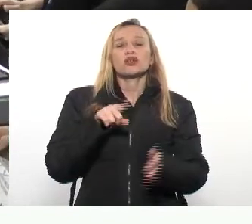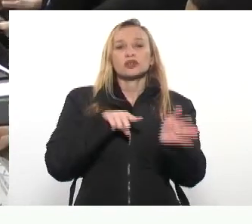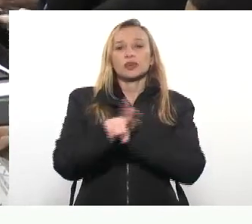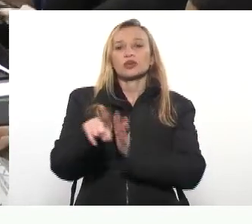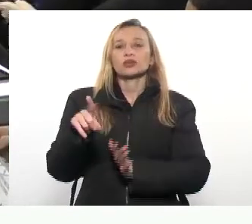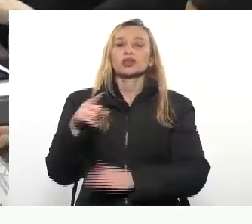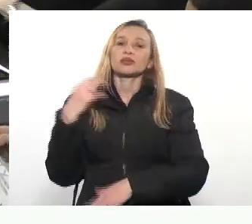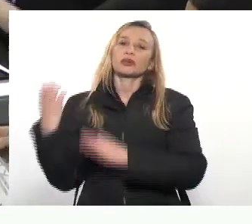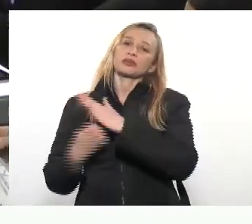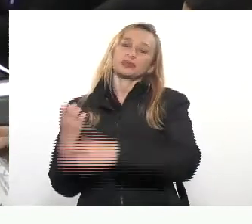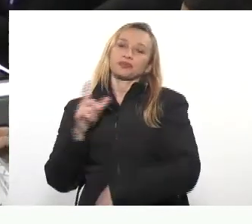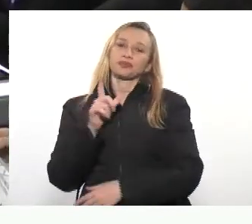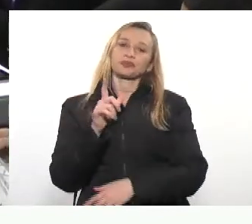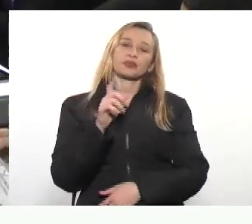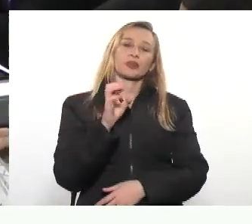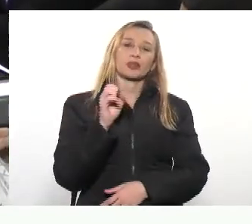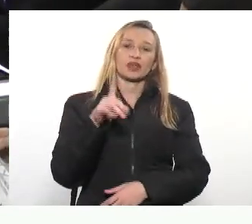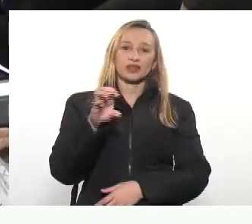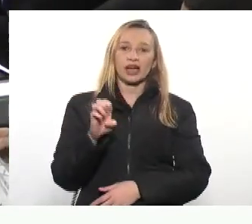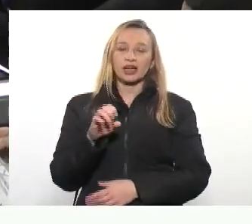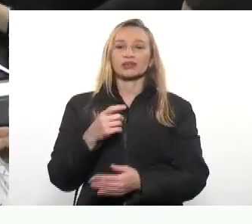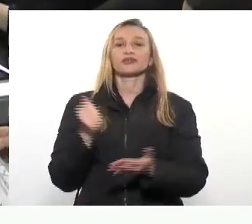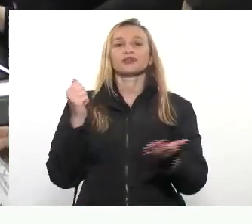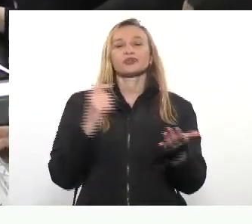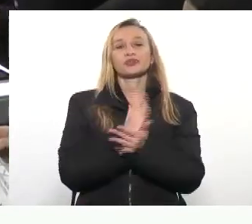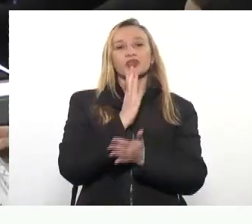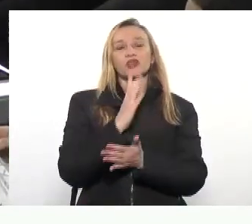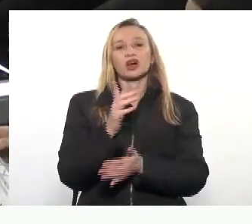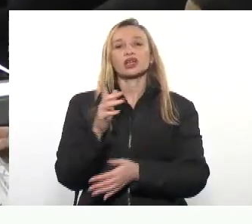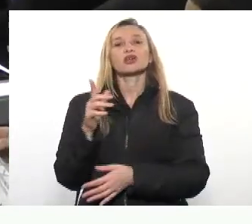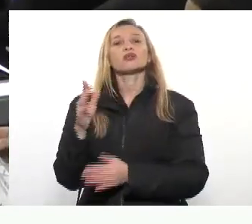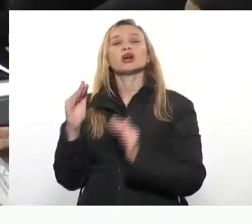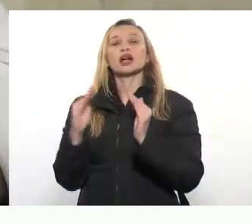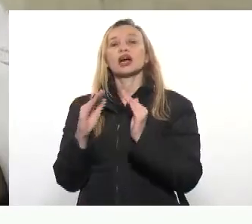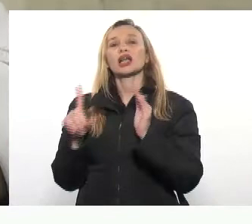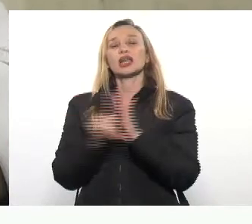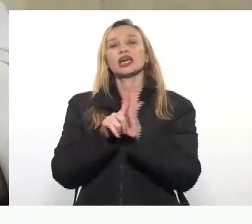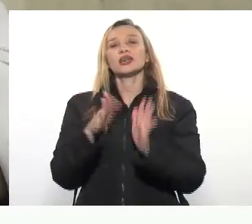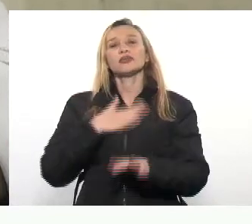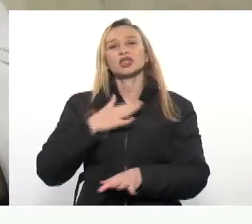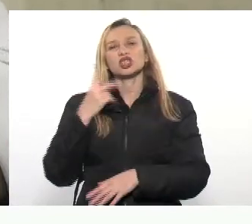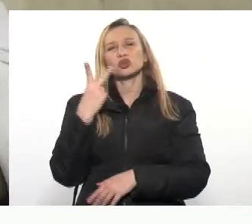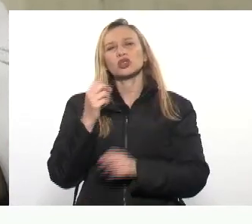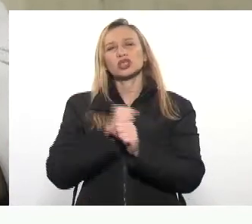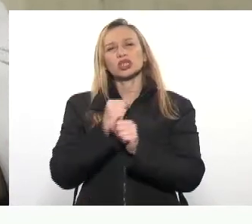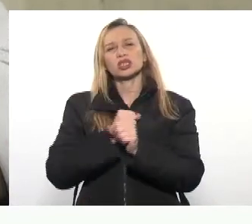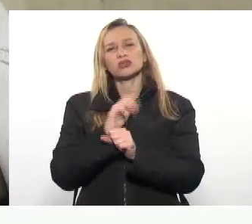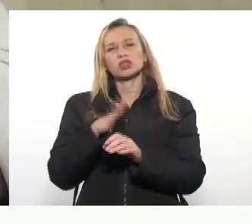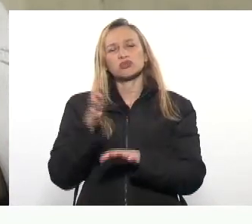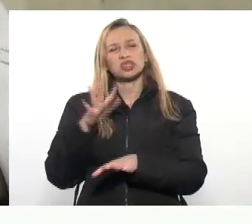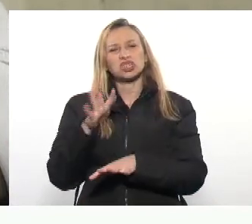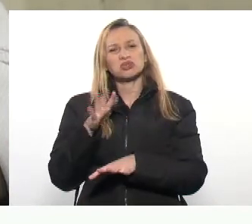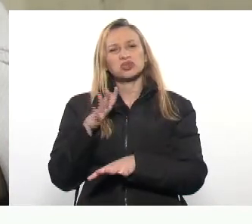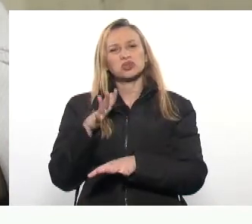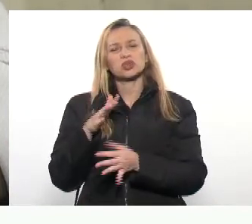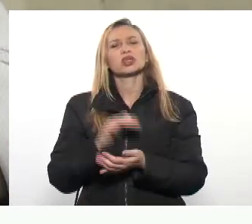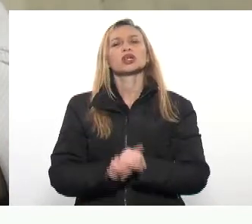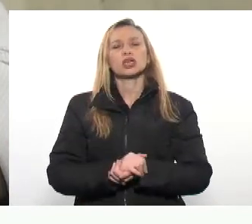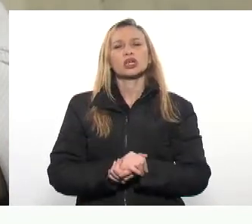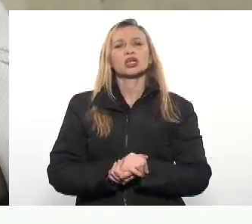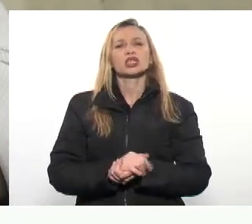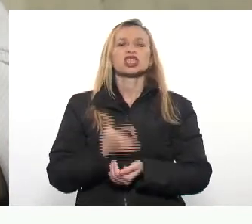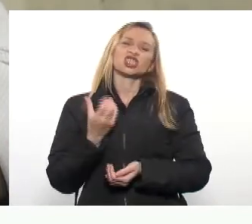SEDAI, que foi aprovada uma lei de minha autoria nessa casa, tem uns 2 anos, mais ou menos, né? 2 anos,